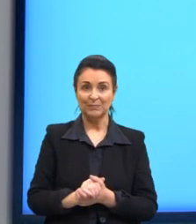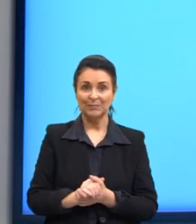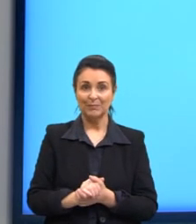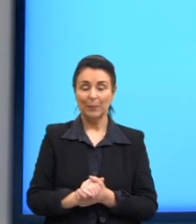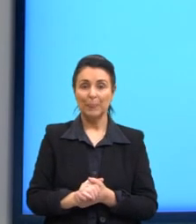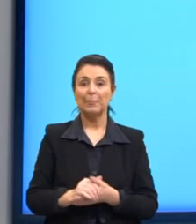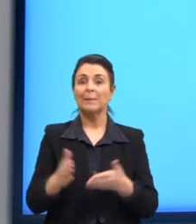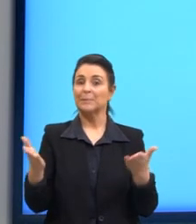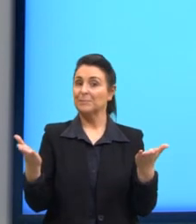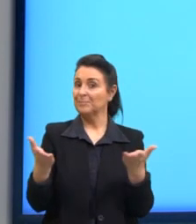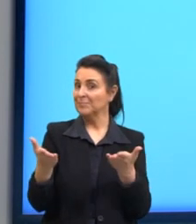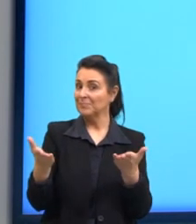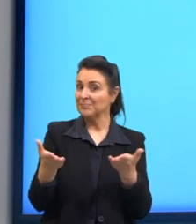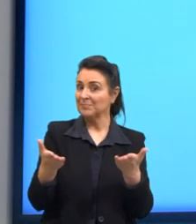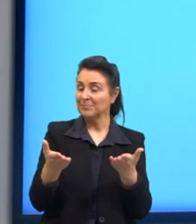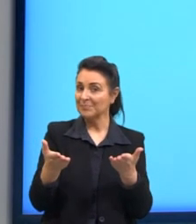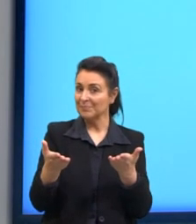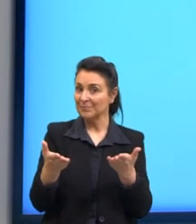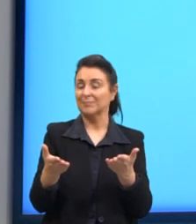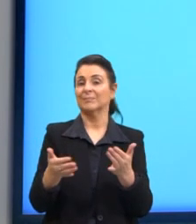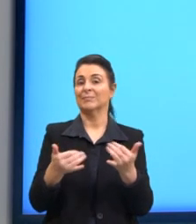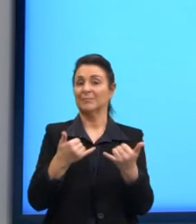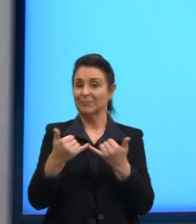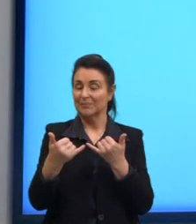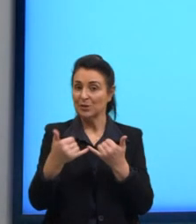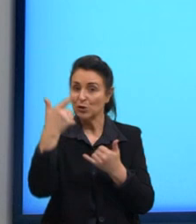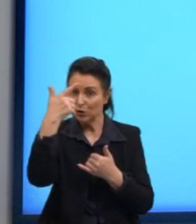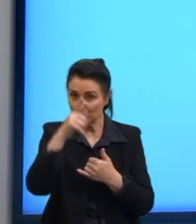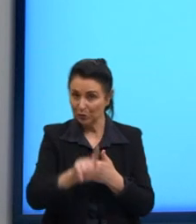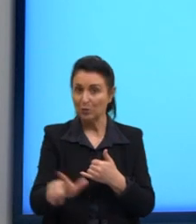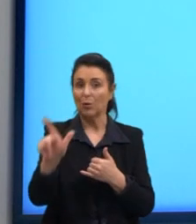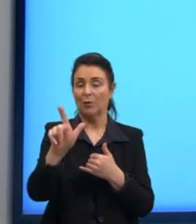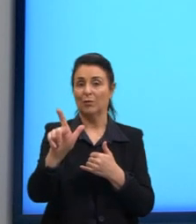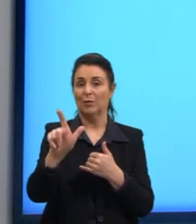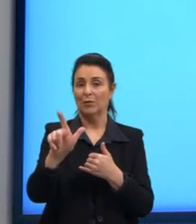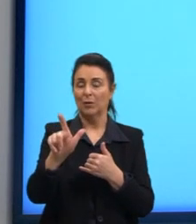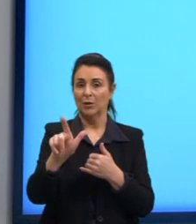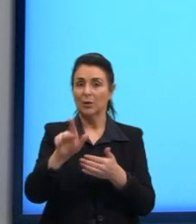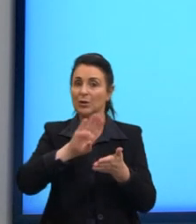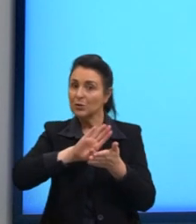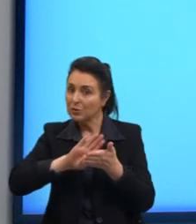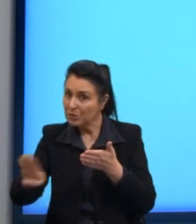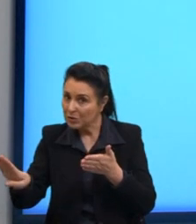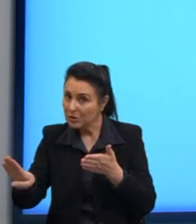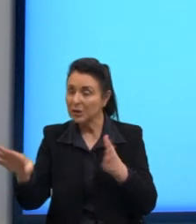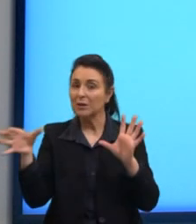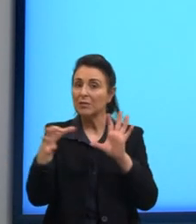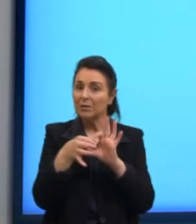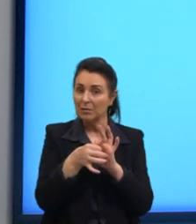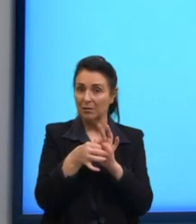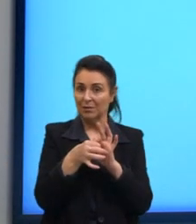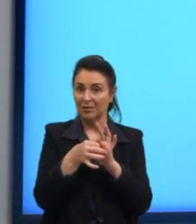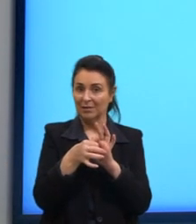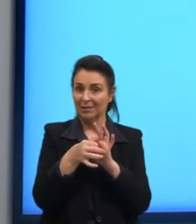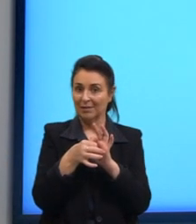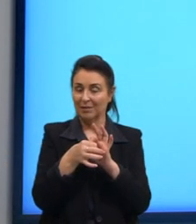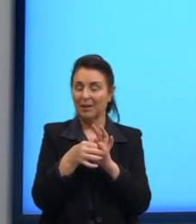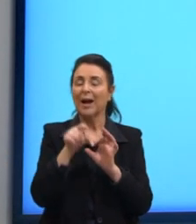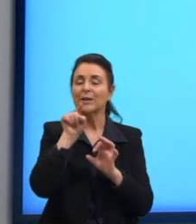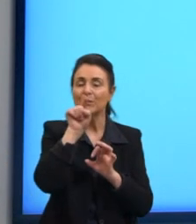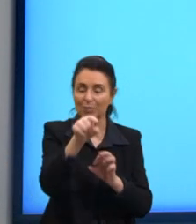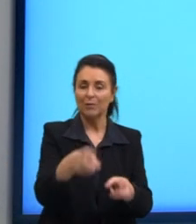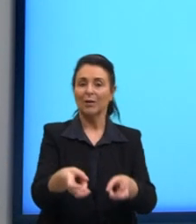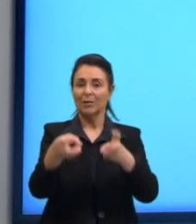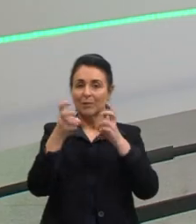Oi e a gente vai para o mesmo exercício tira o conector para te ver a falta que ele faça é assim que a gente percebe